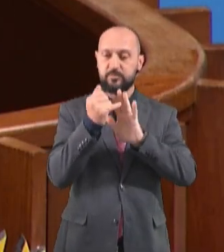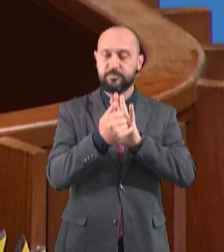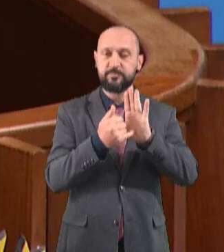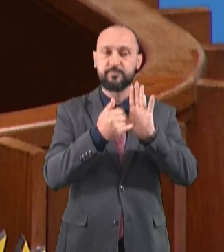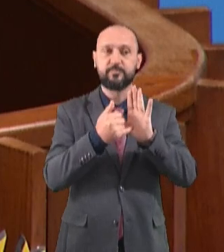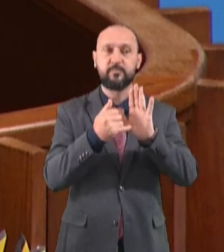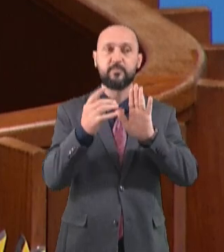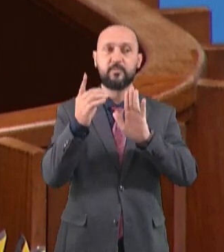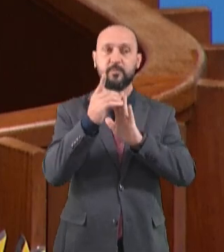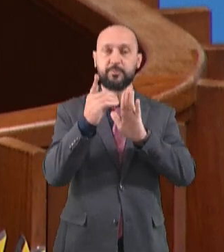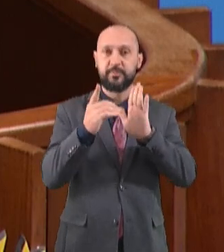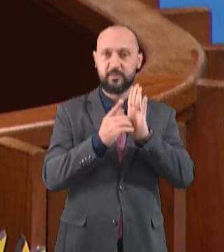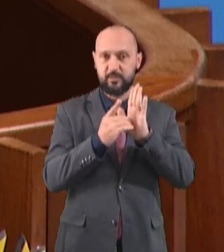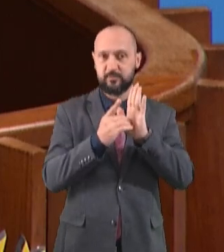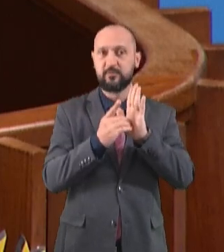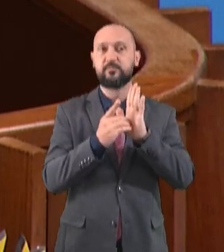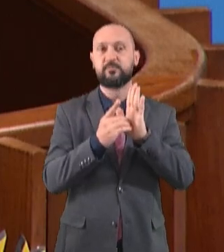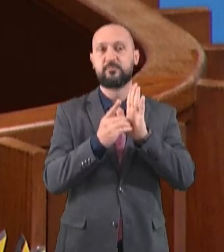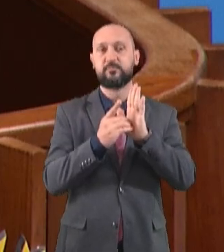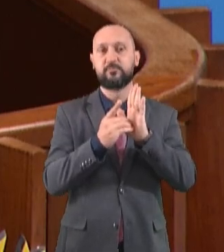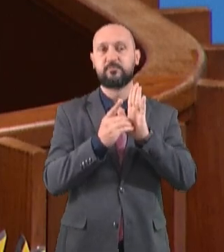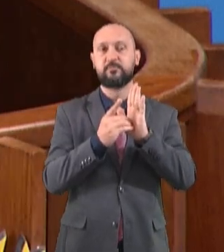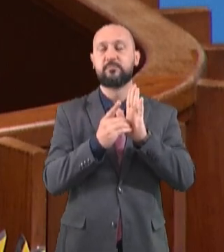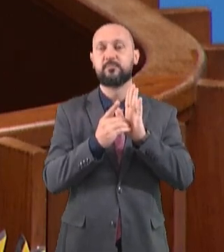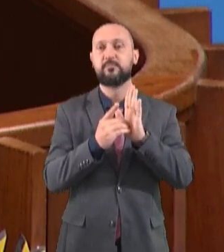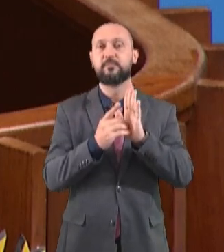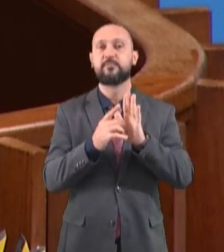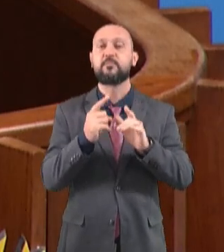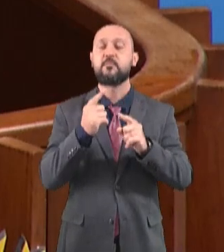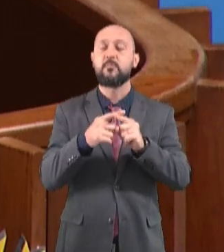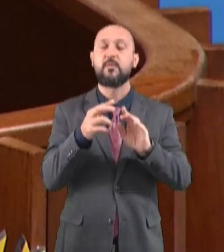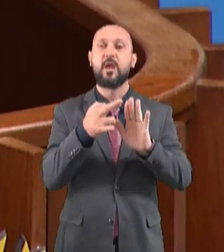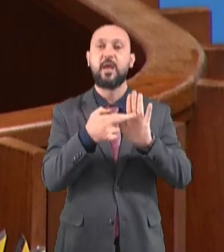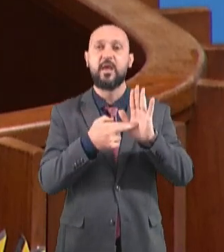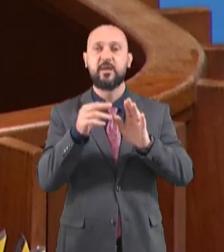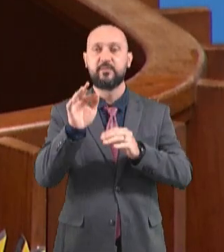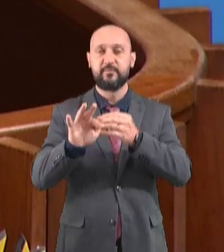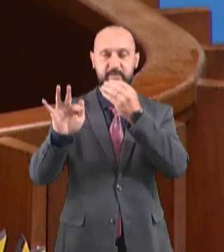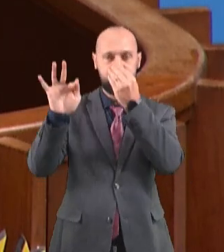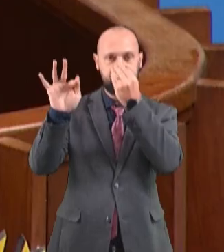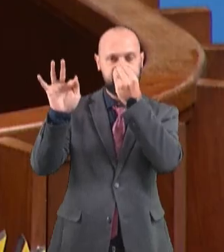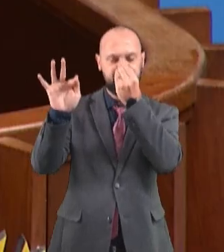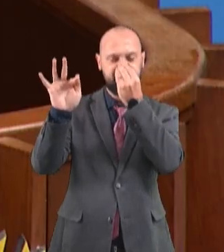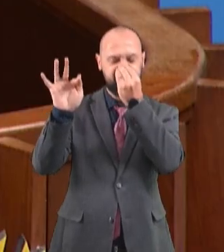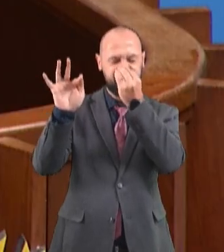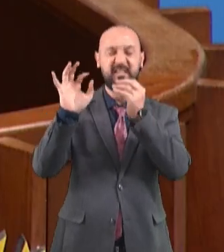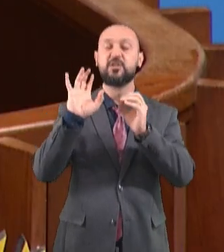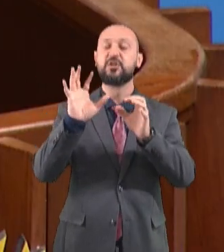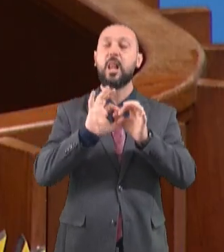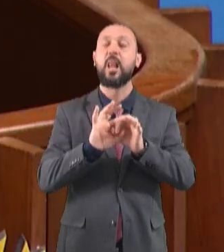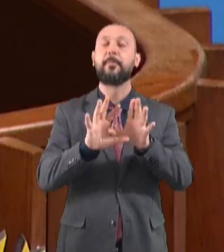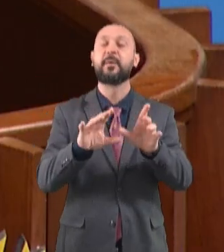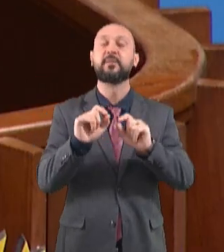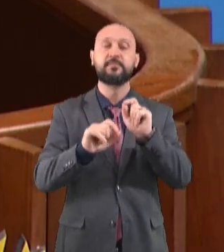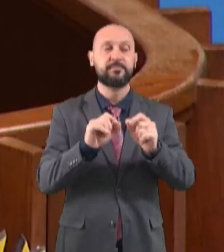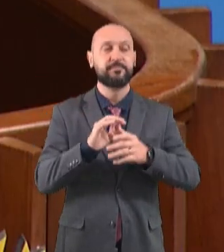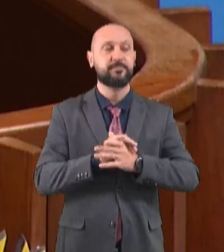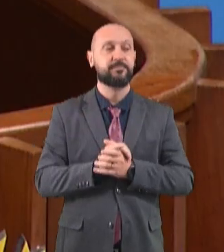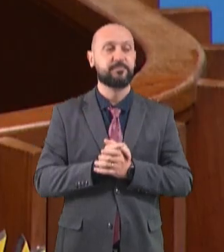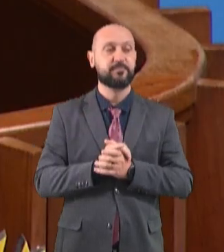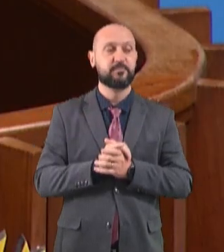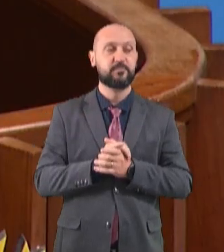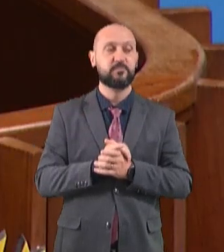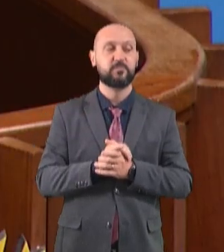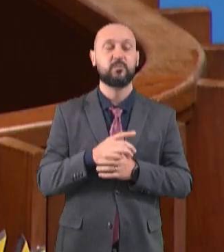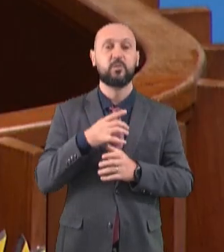projeto por decreto, porque normativa federal já concedia